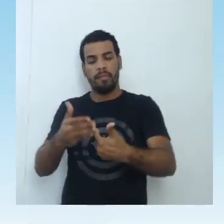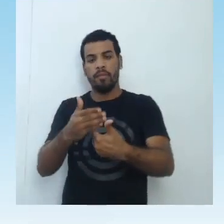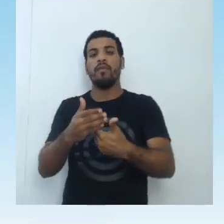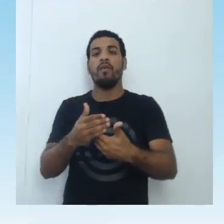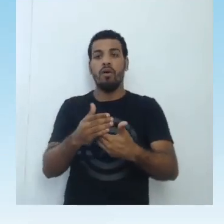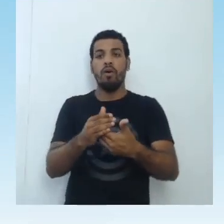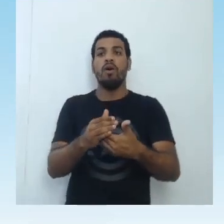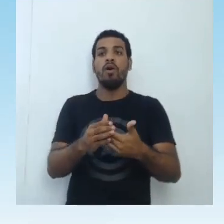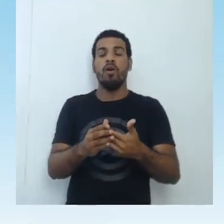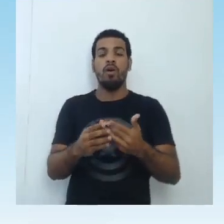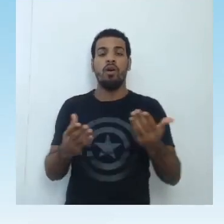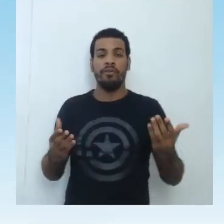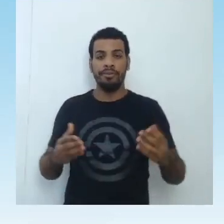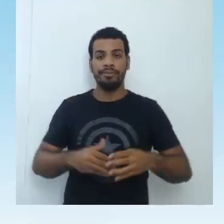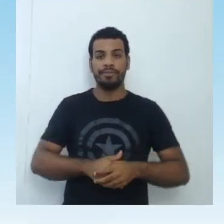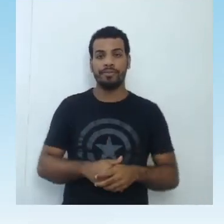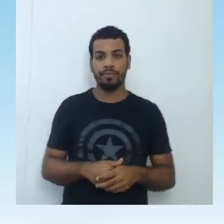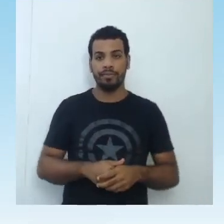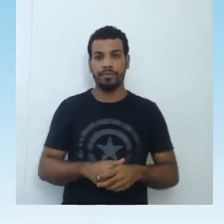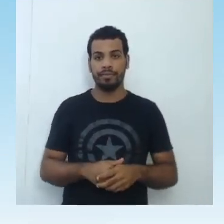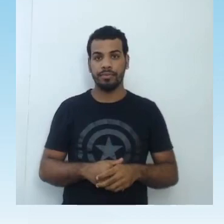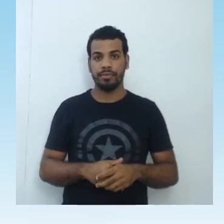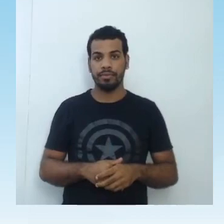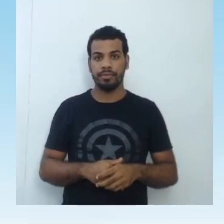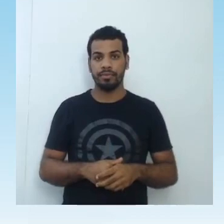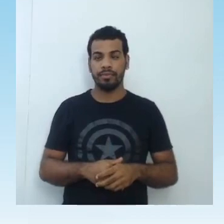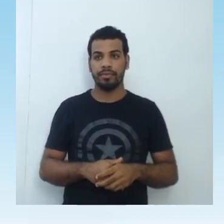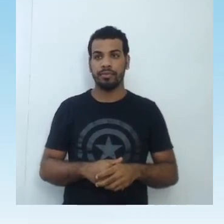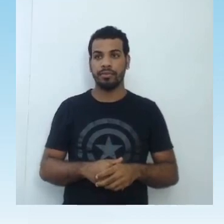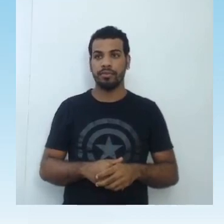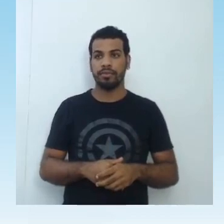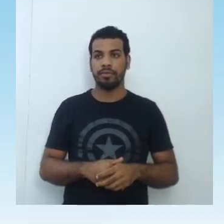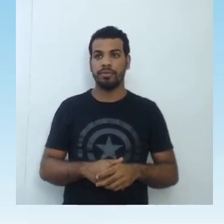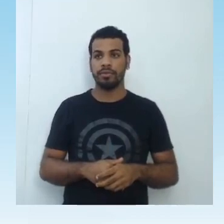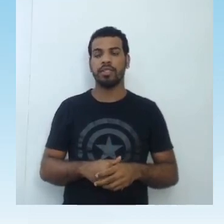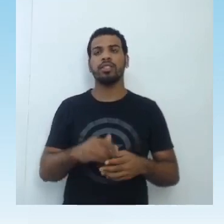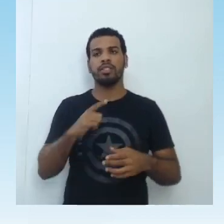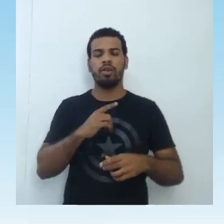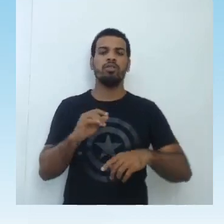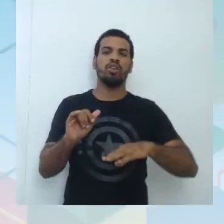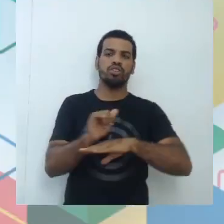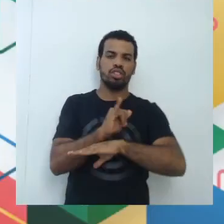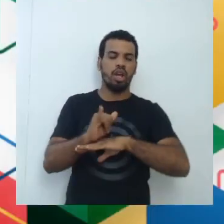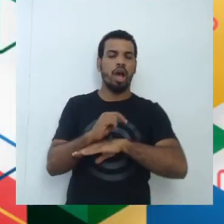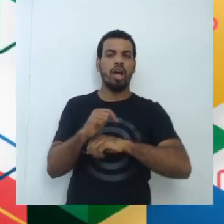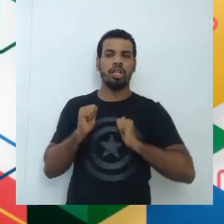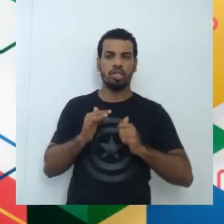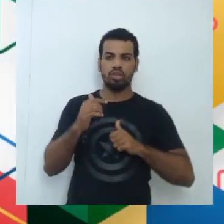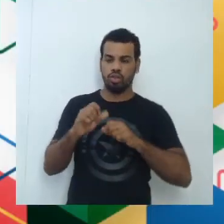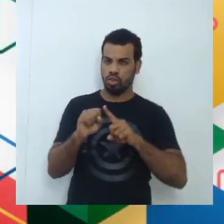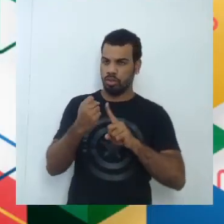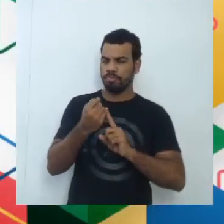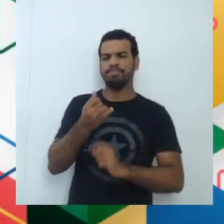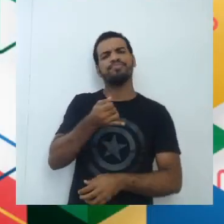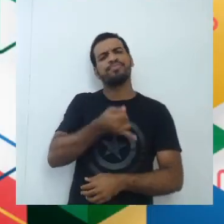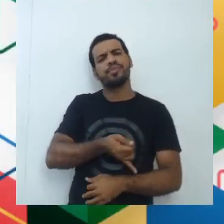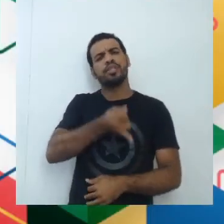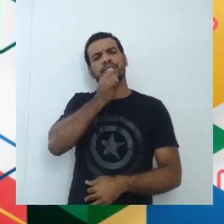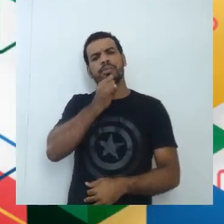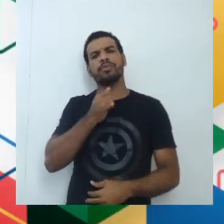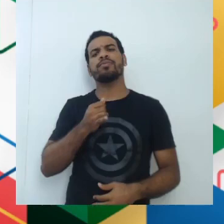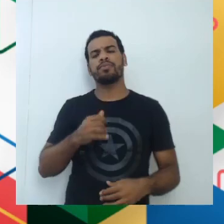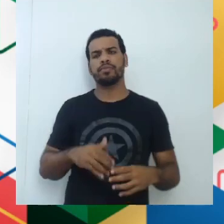orientar o comportamento de outras pessoas e assim vai, tá certo? Então aí a gente tem um esquema da ação social. Como exemplo, eu